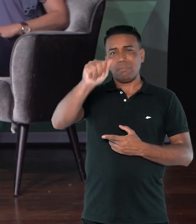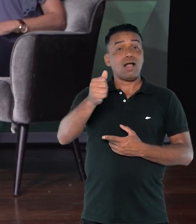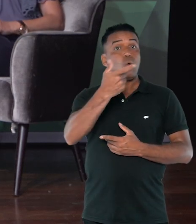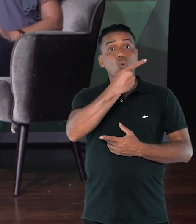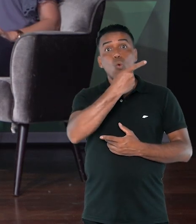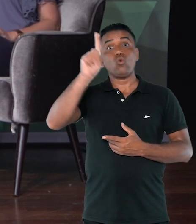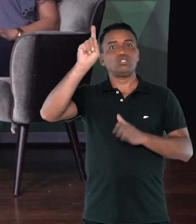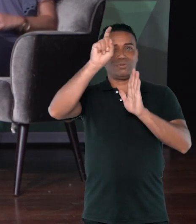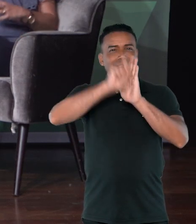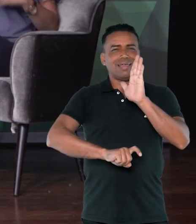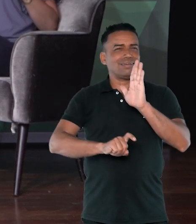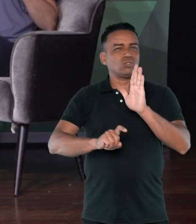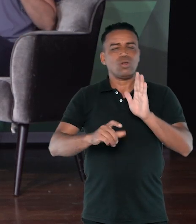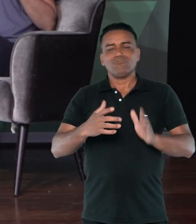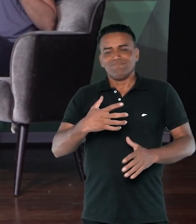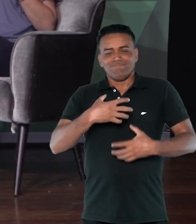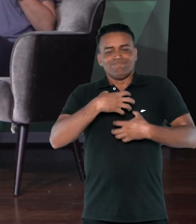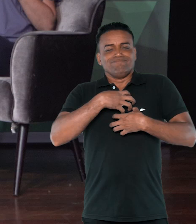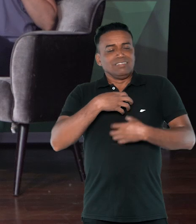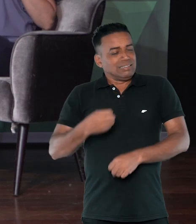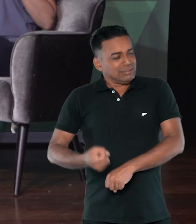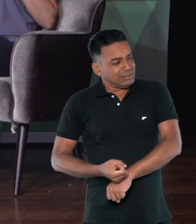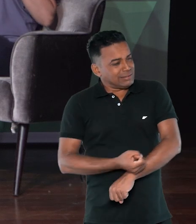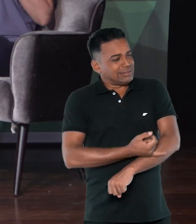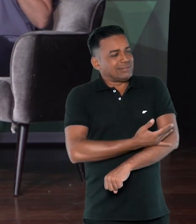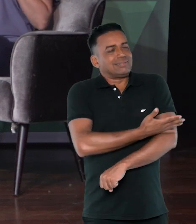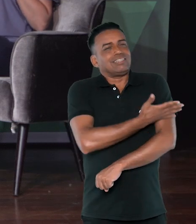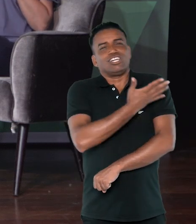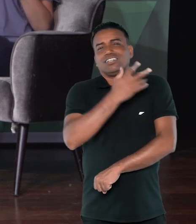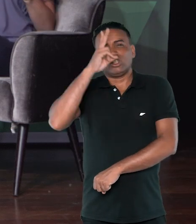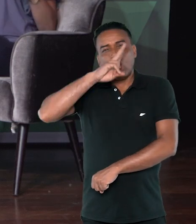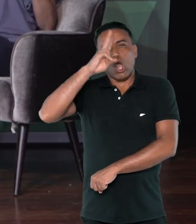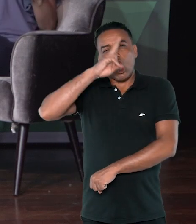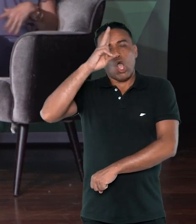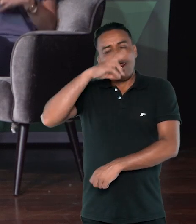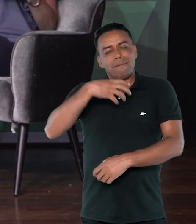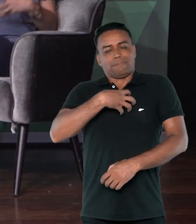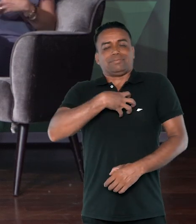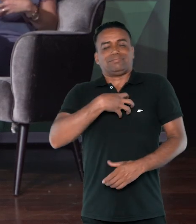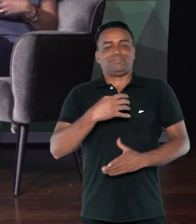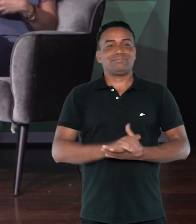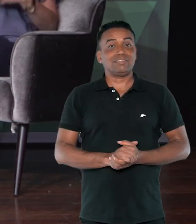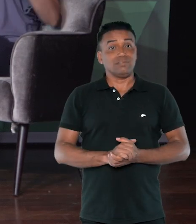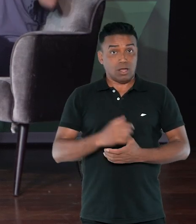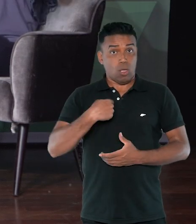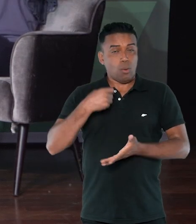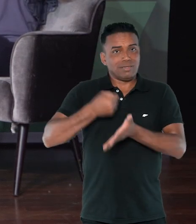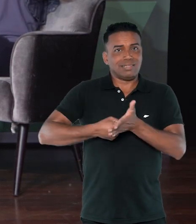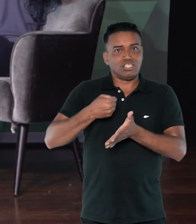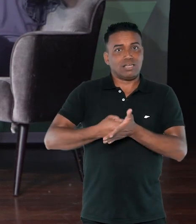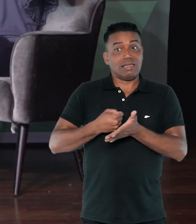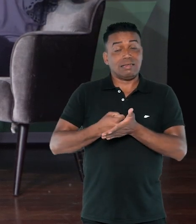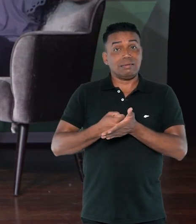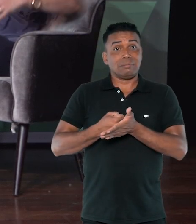história. Foi um caso que me travou, assim, foi muito difícil para mim escrever e eu estou assim, gente, eu